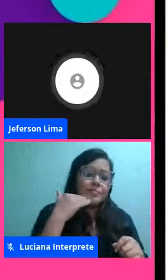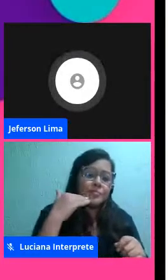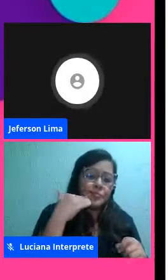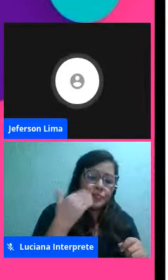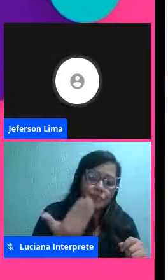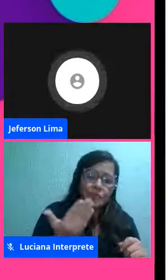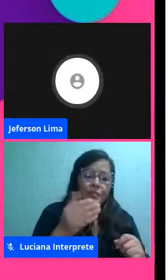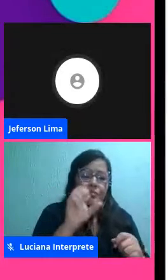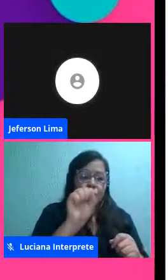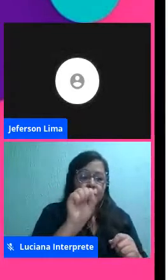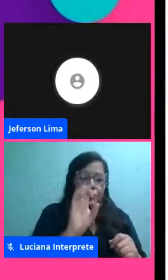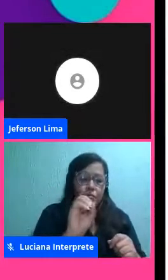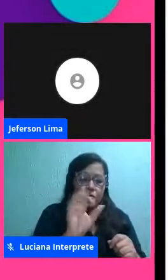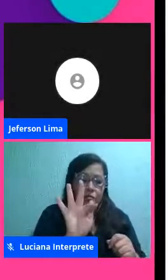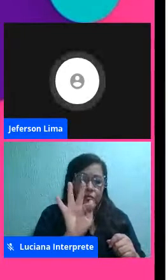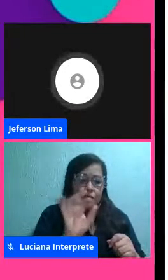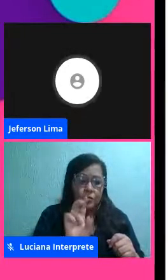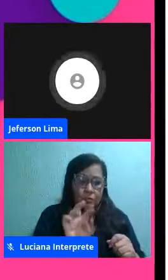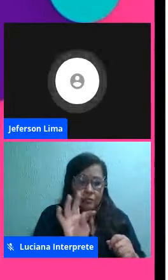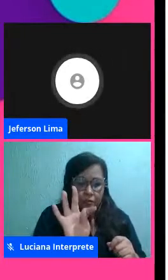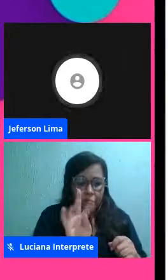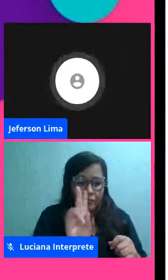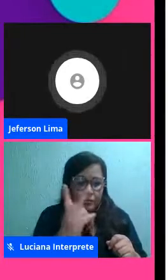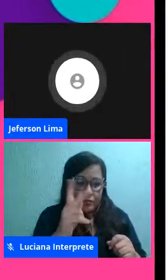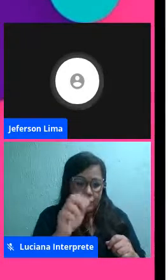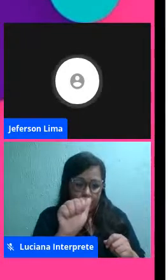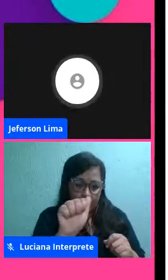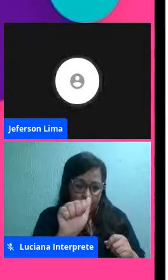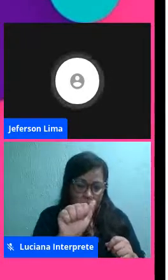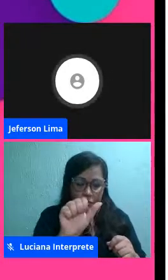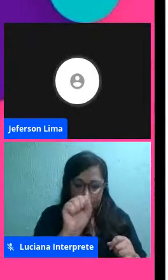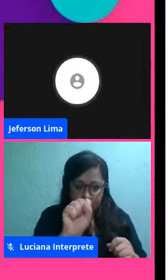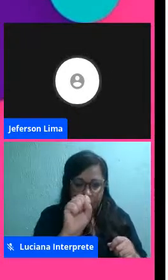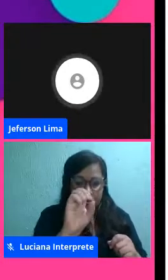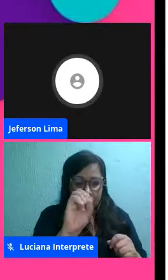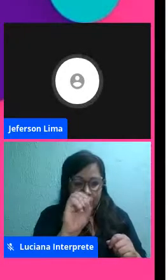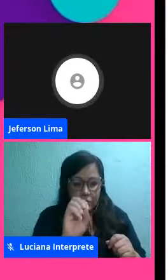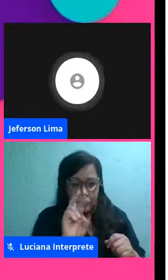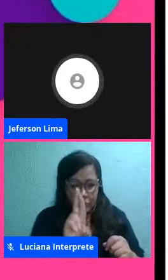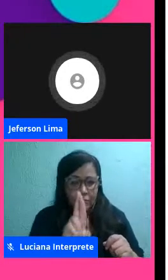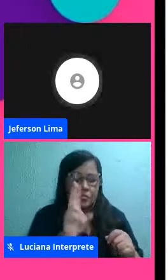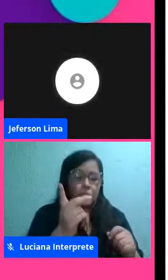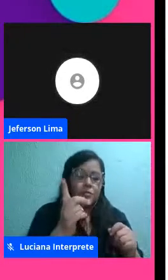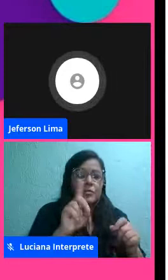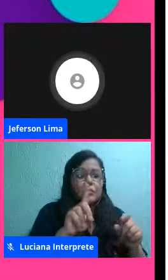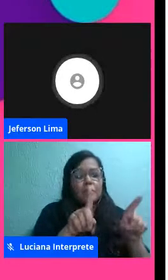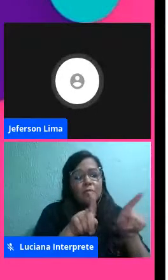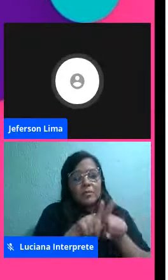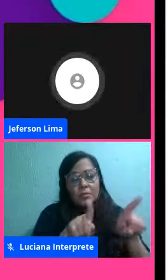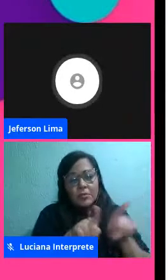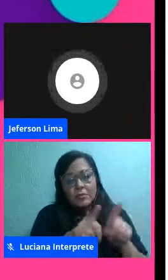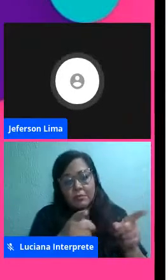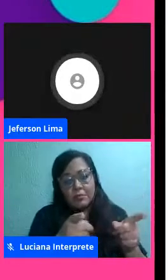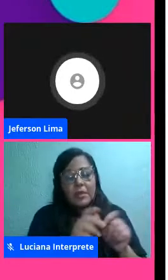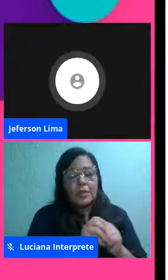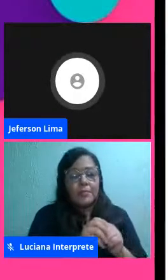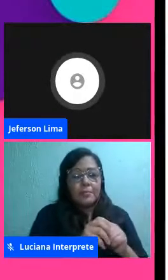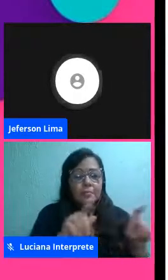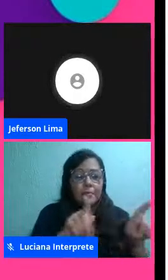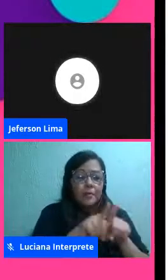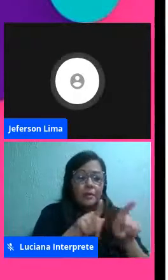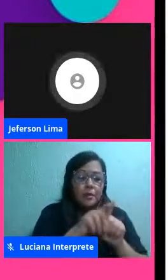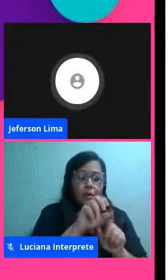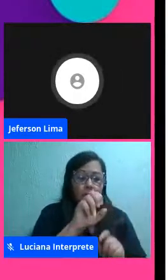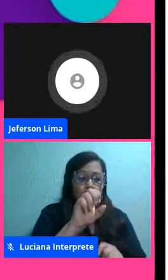ela custa menos que o SP32, mas a essa altura do campeonato, o SP32 tendo muito mais recurso, né? Tendo um ambiente de programação